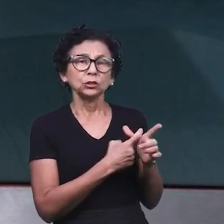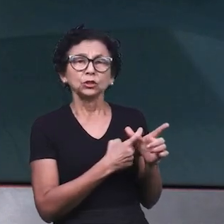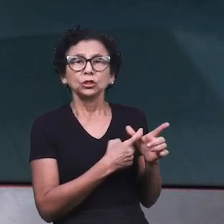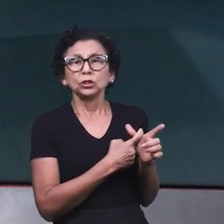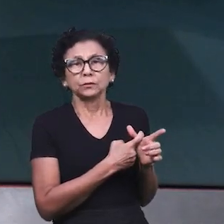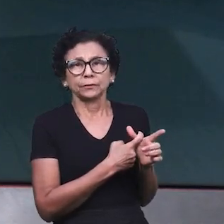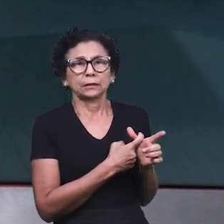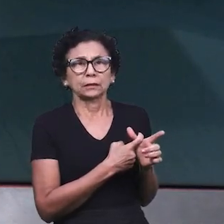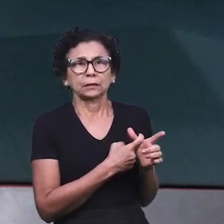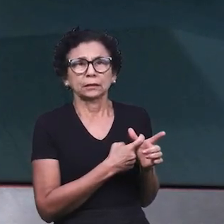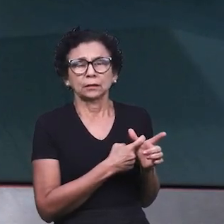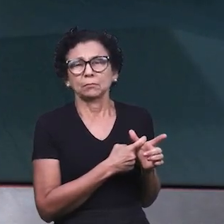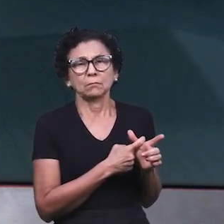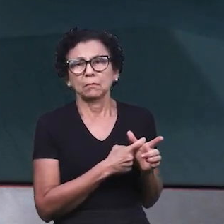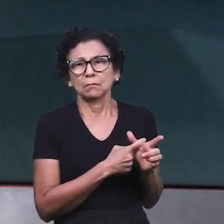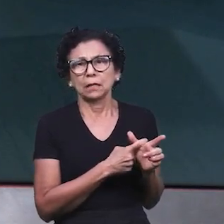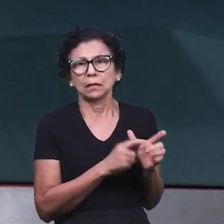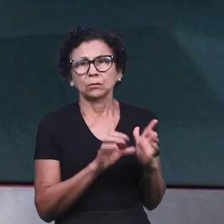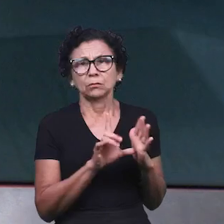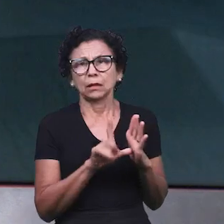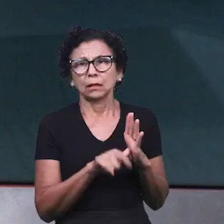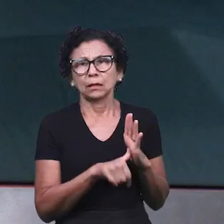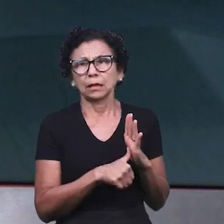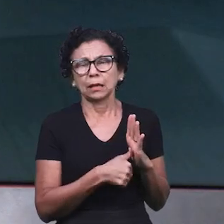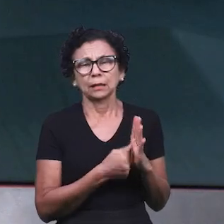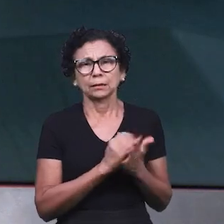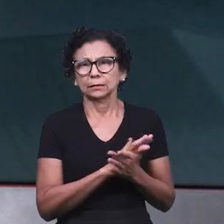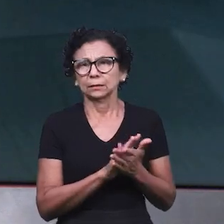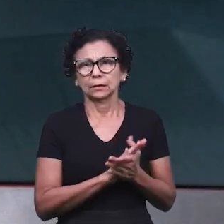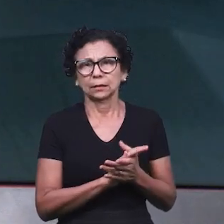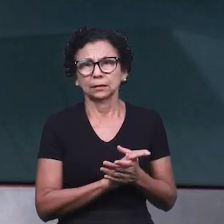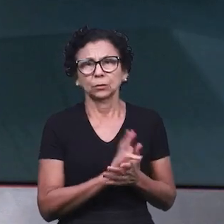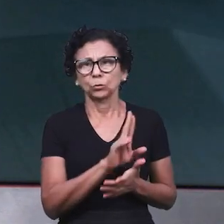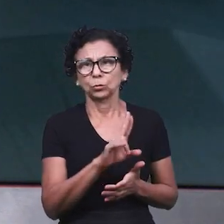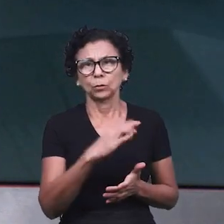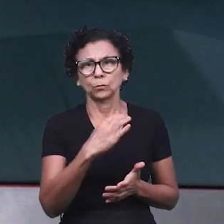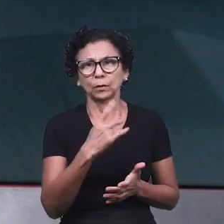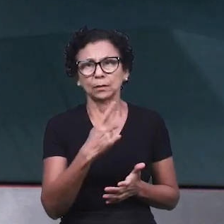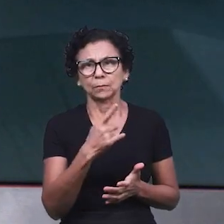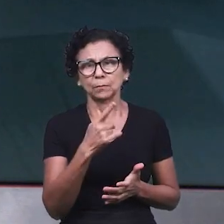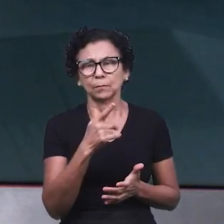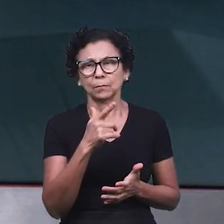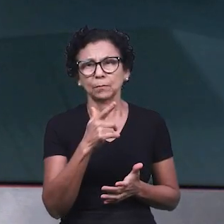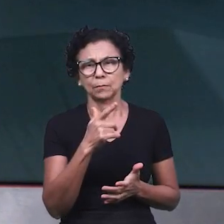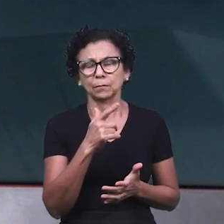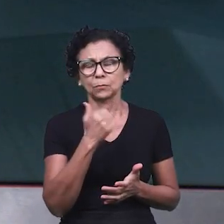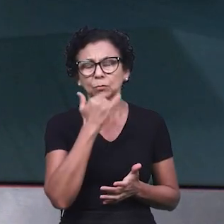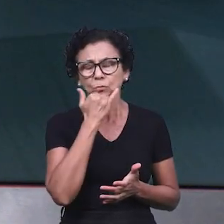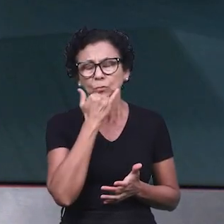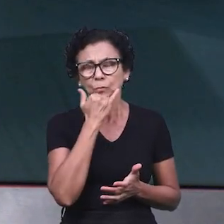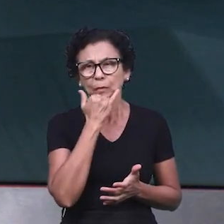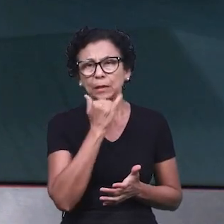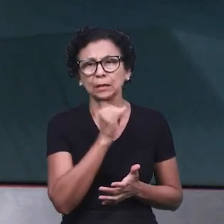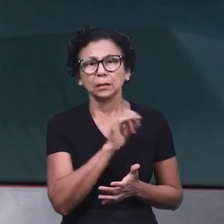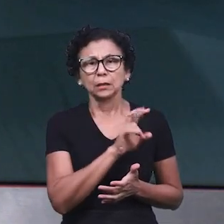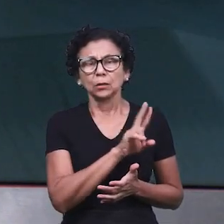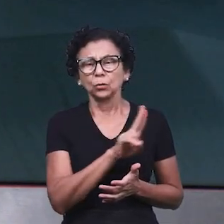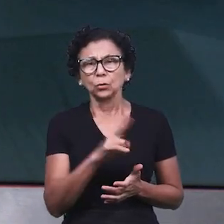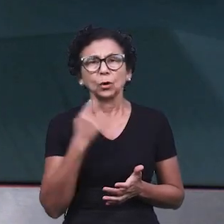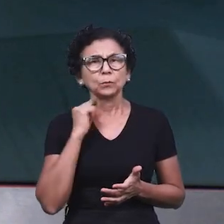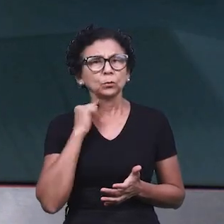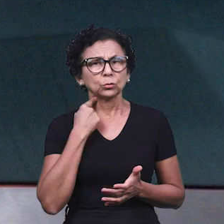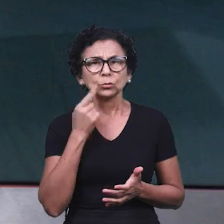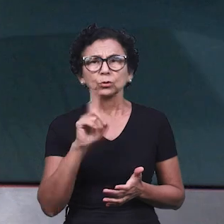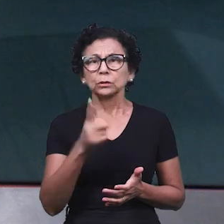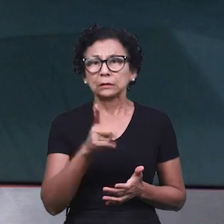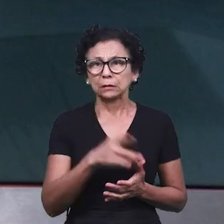dívida, mas não tem nada em atraso mais, ou seja, ele não está inadimplente mais. Então, ele fica livre de